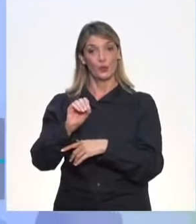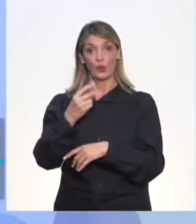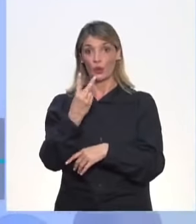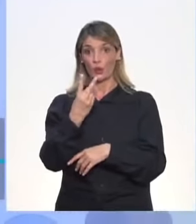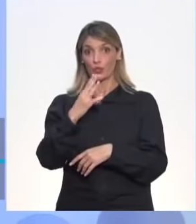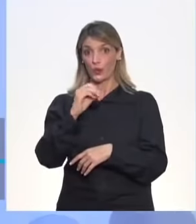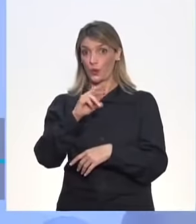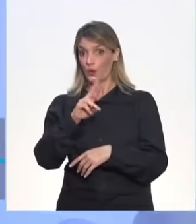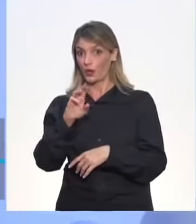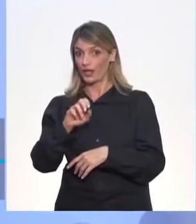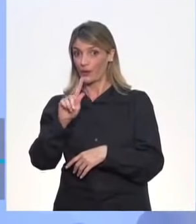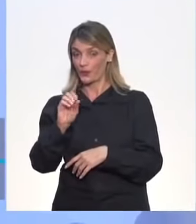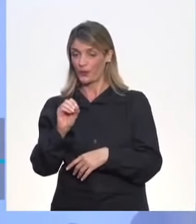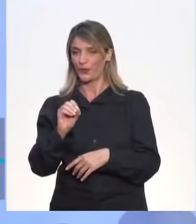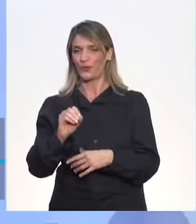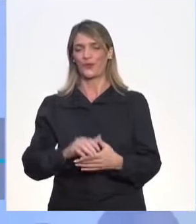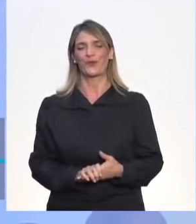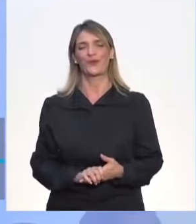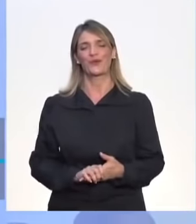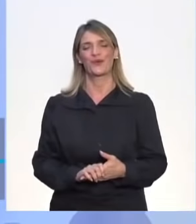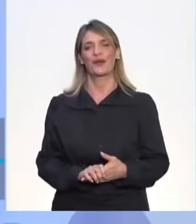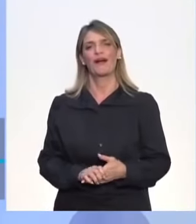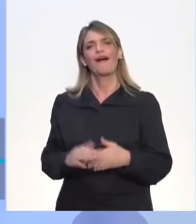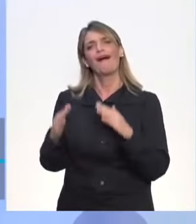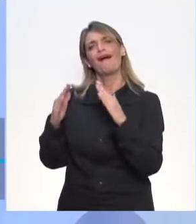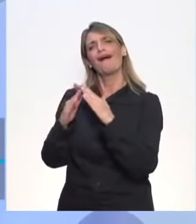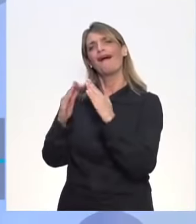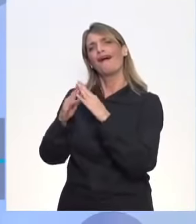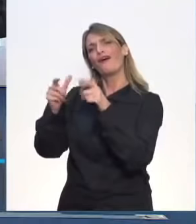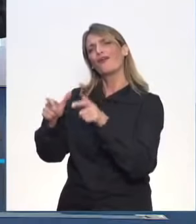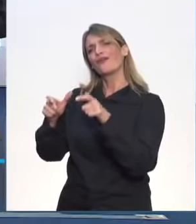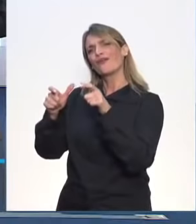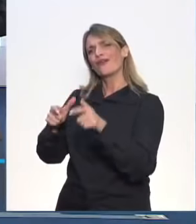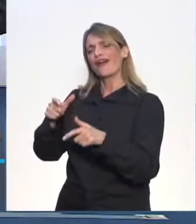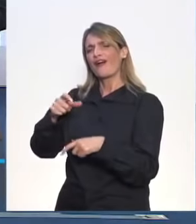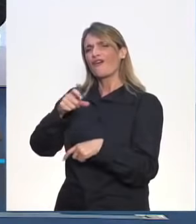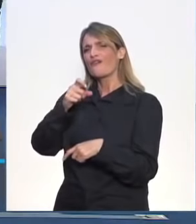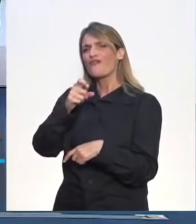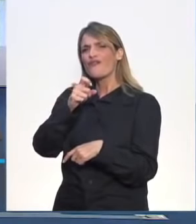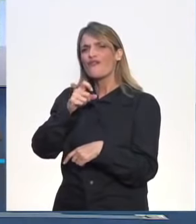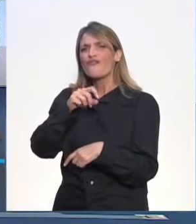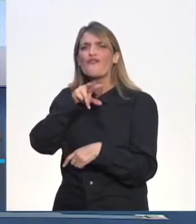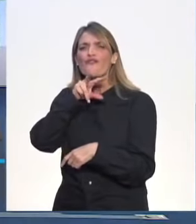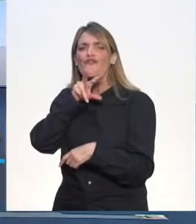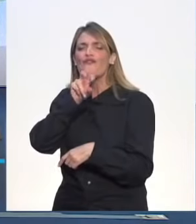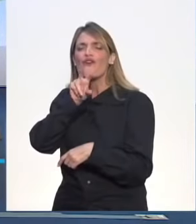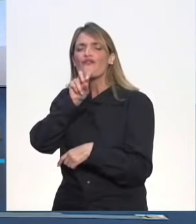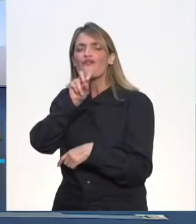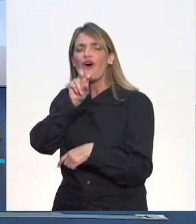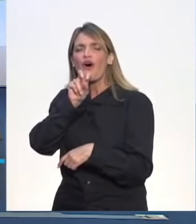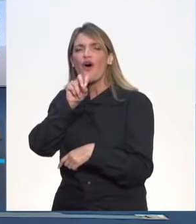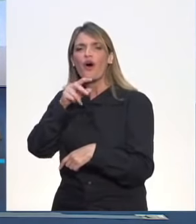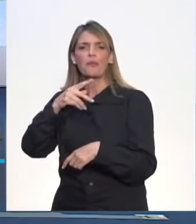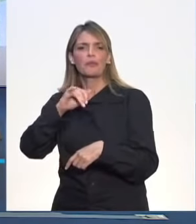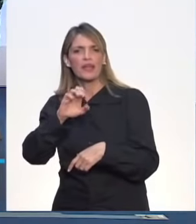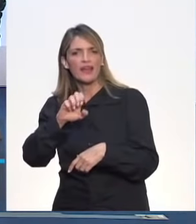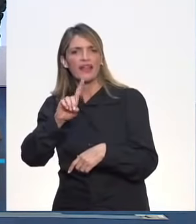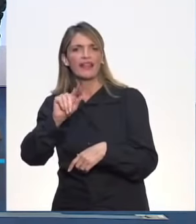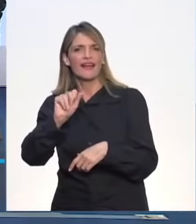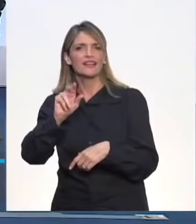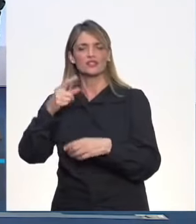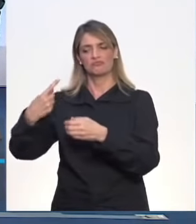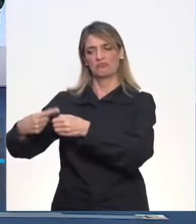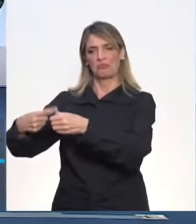Córregos Olha só Terra e da minha avó conhece Dois Córregos interiorzão antes São Paulo sociedade também tem olha na